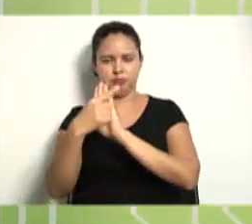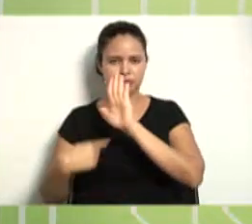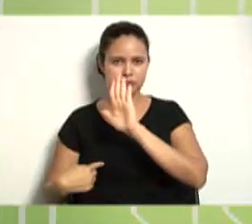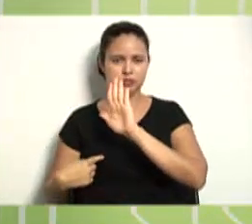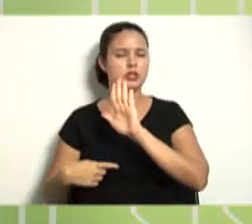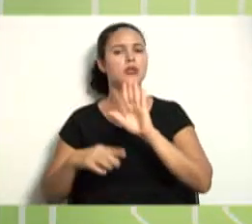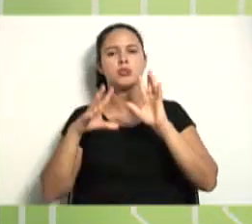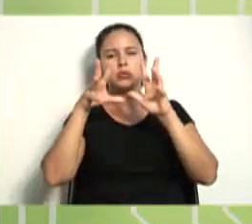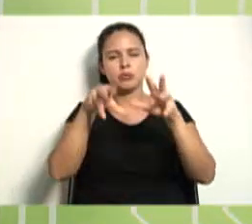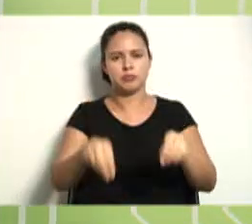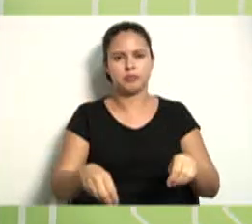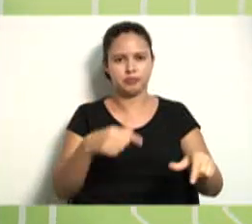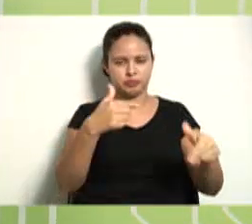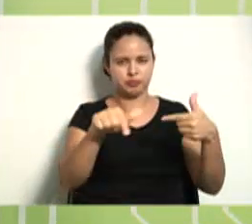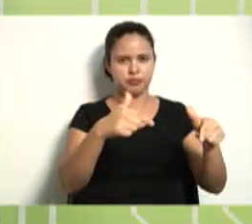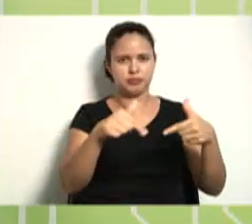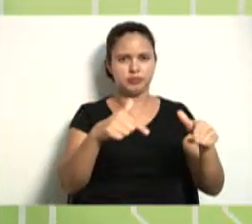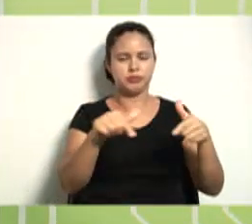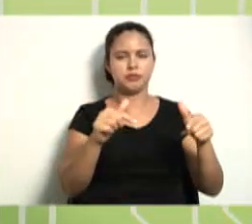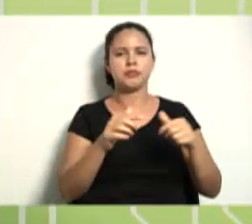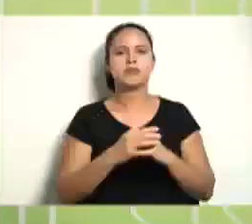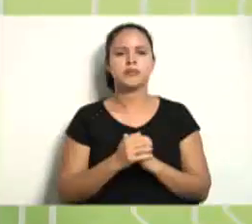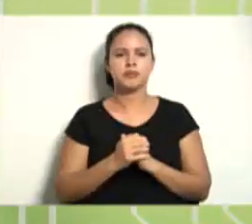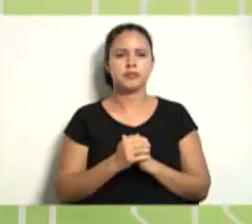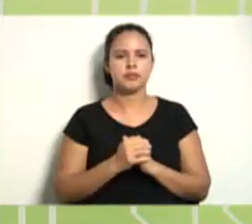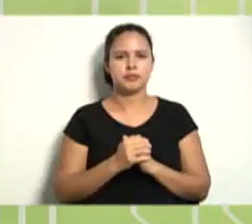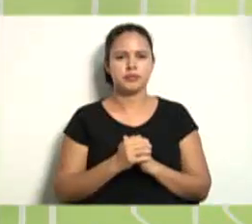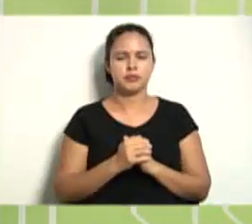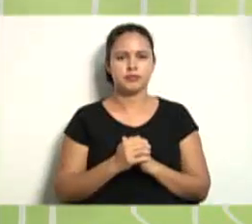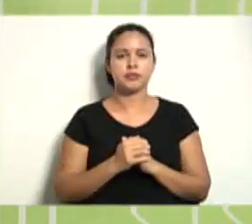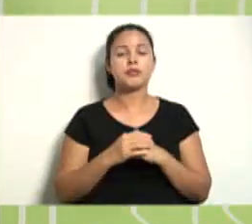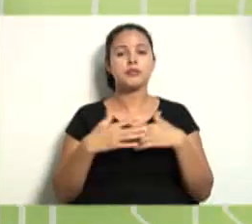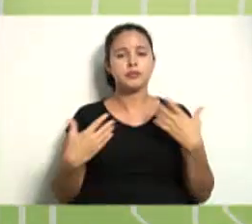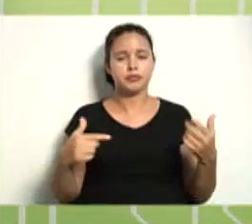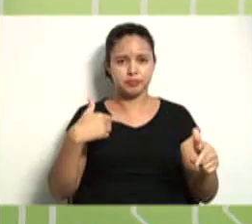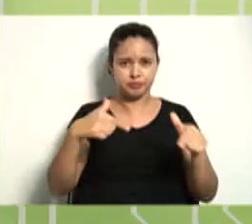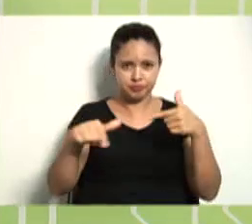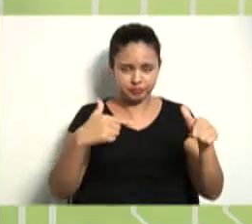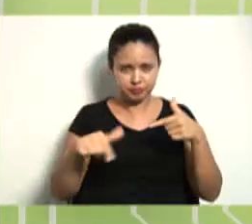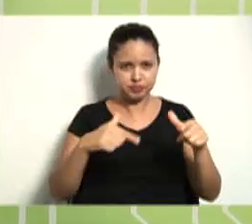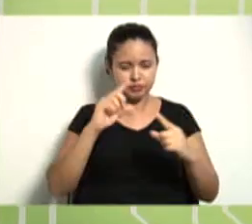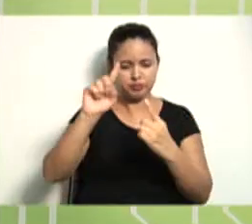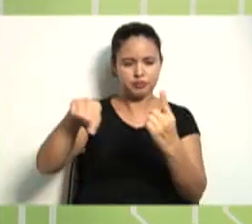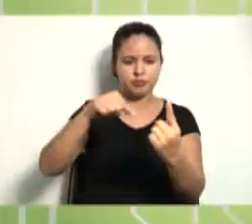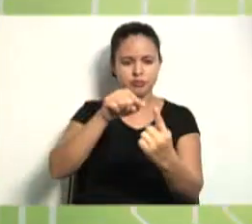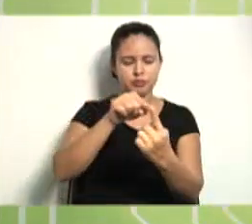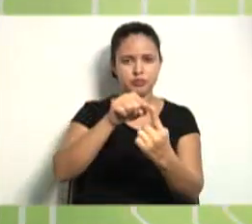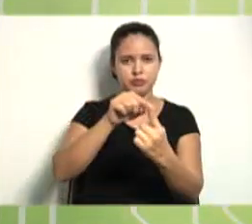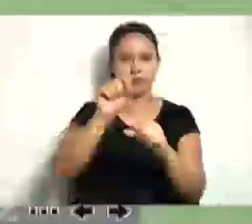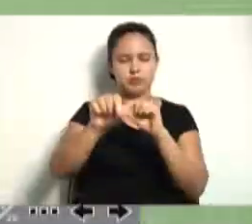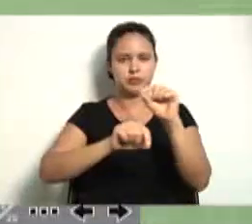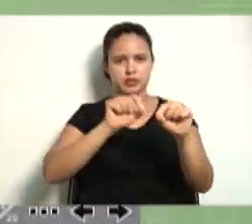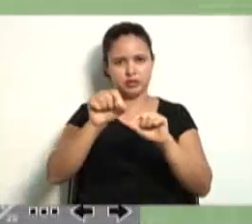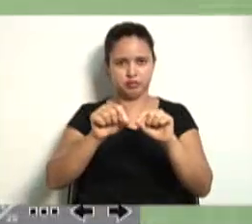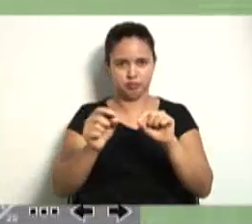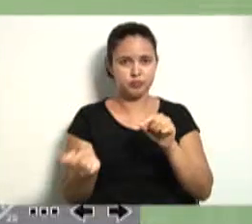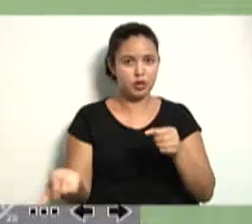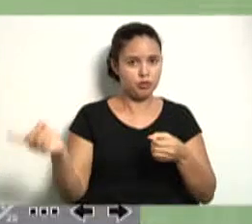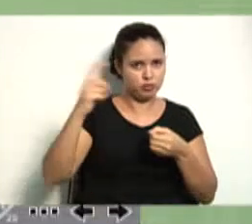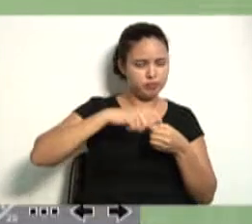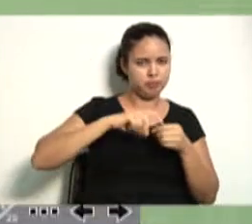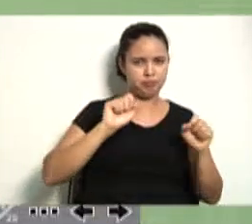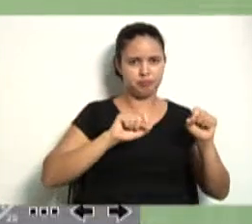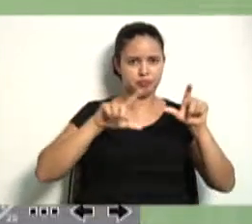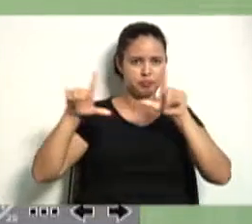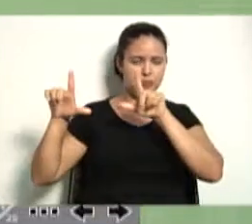são trabalho. E aí, o trabalho ele é feito com a finalidade. Vamos voltar lá para o slide. A